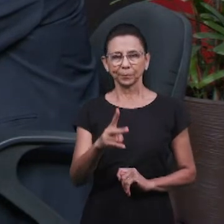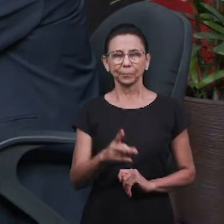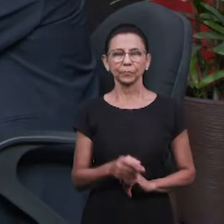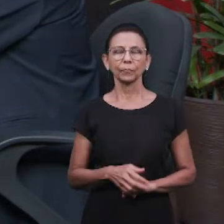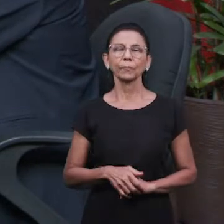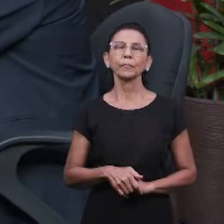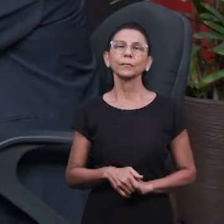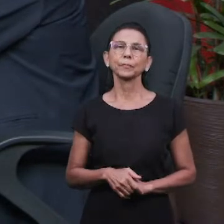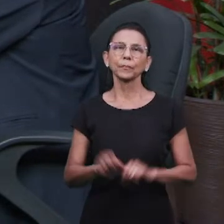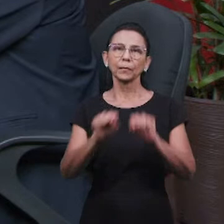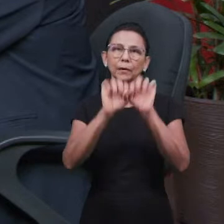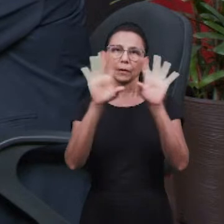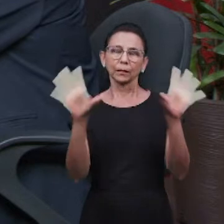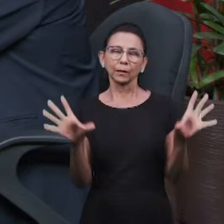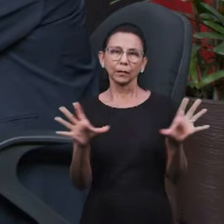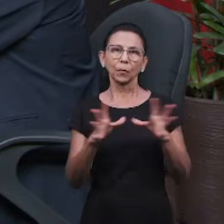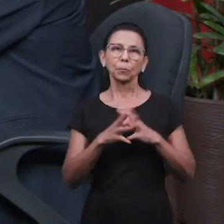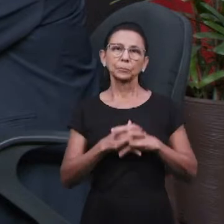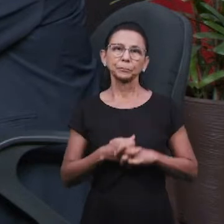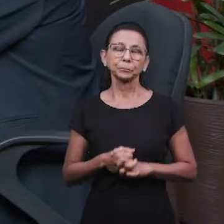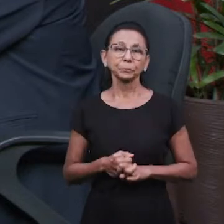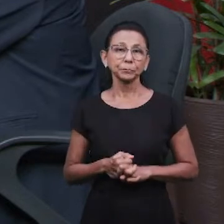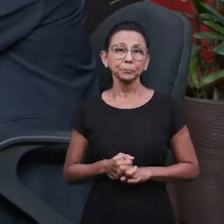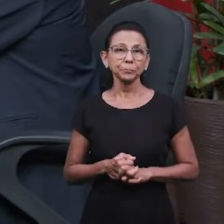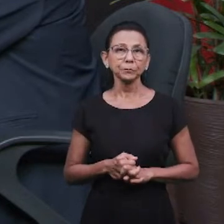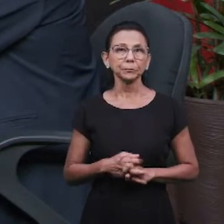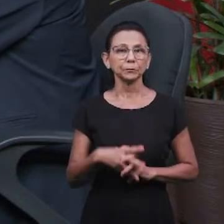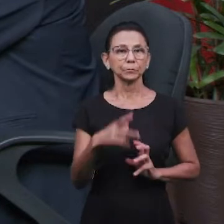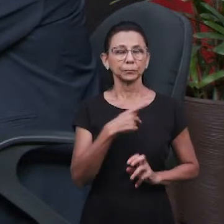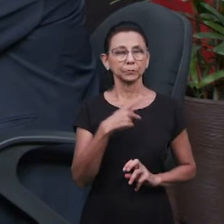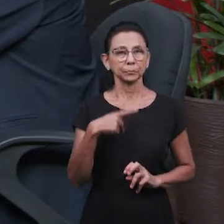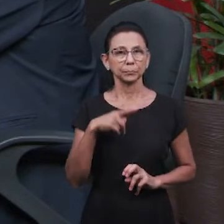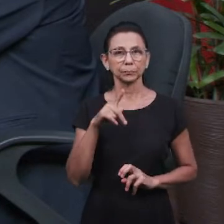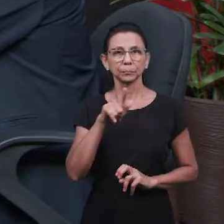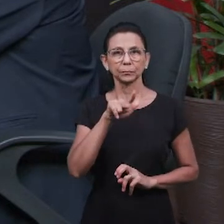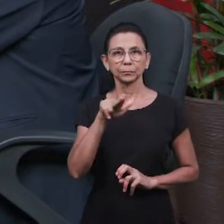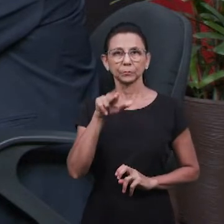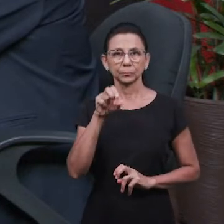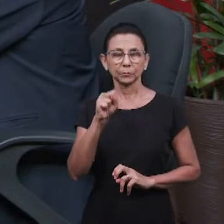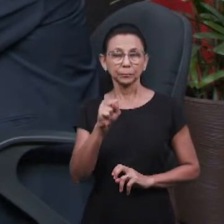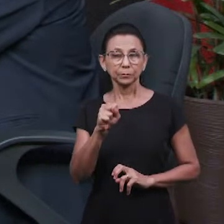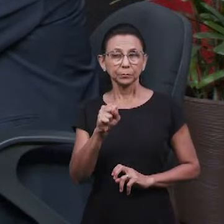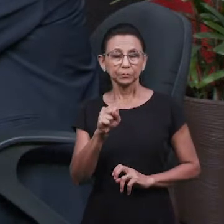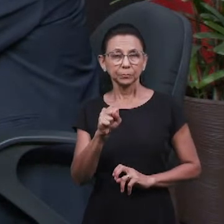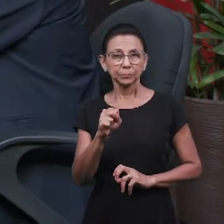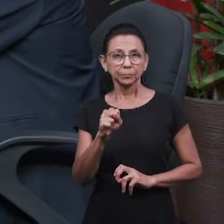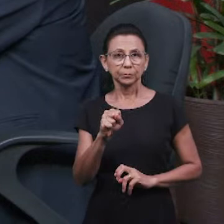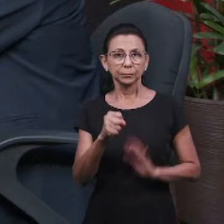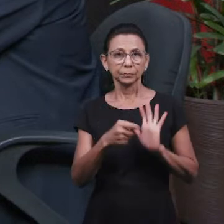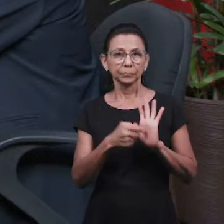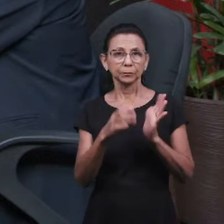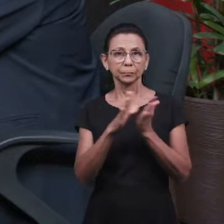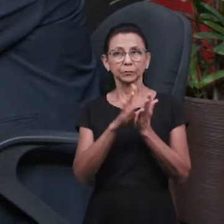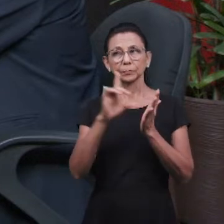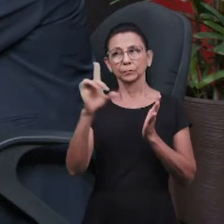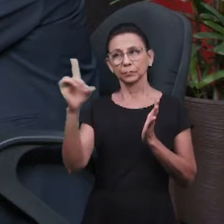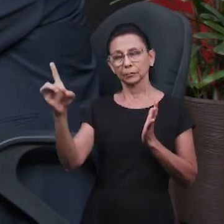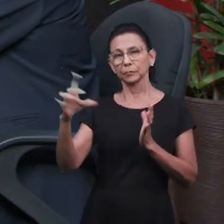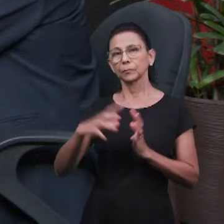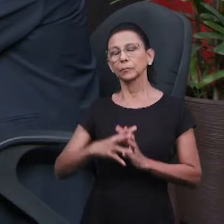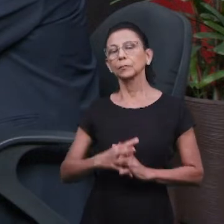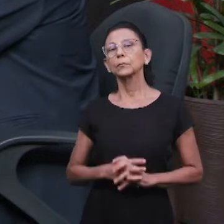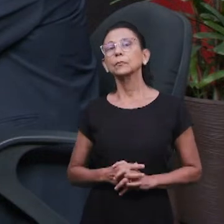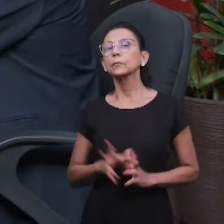aprender, claro, porque o que o pastor Luiz Eugênio trouxe aqui na palavra, e a Janaína e a Jéssica falaram aqui